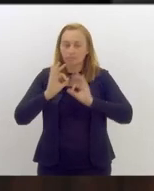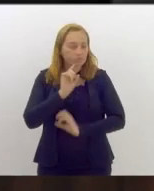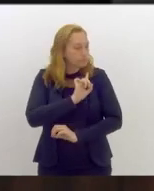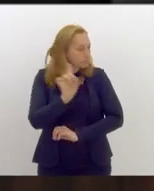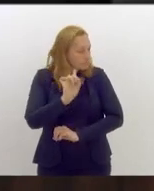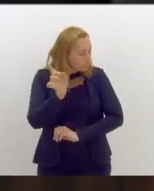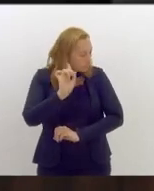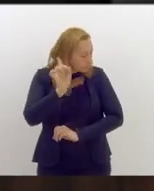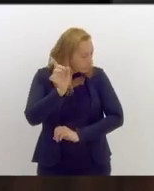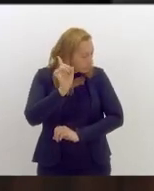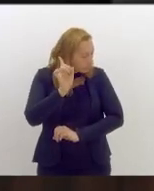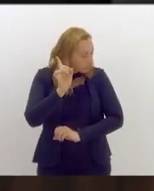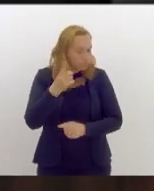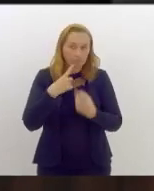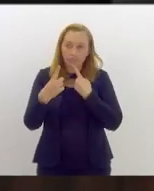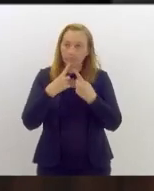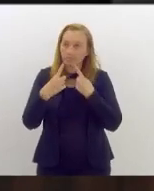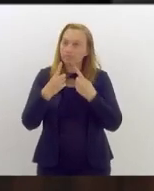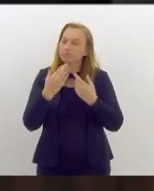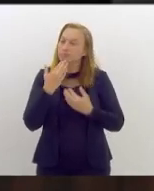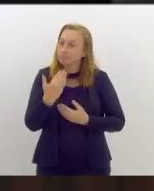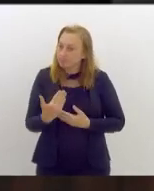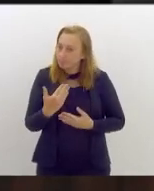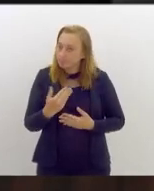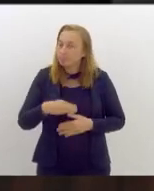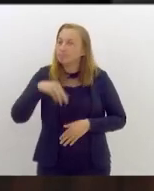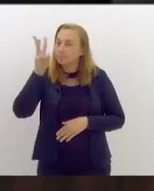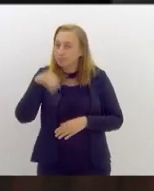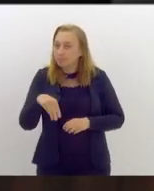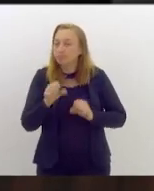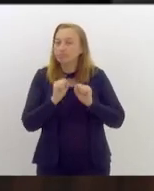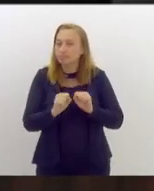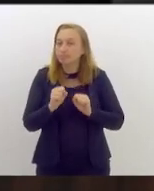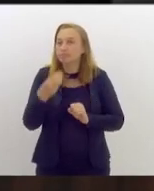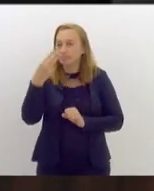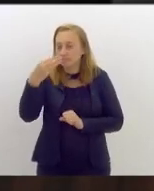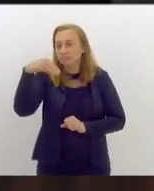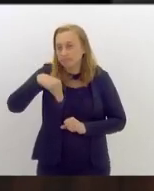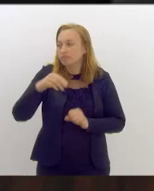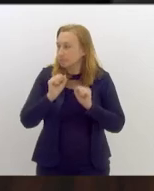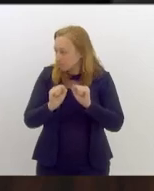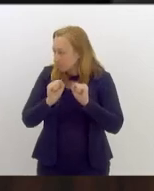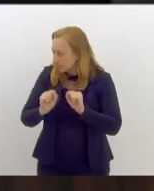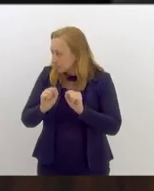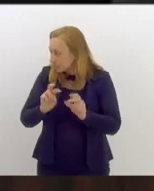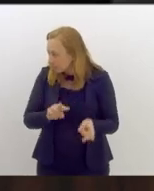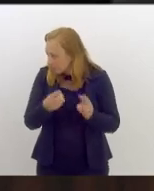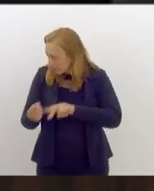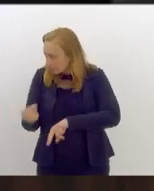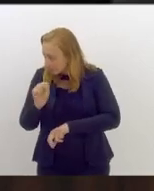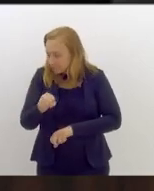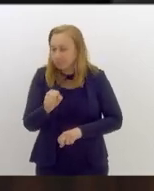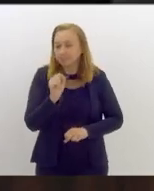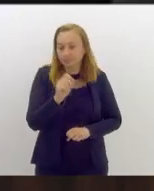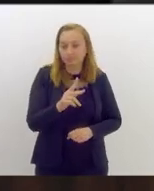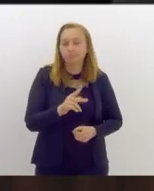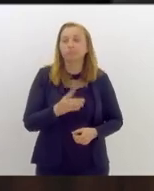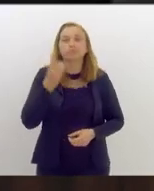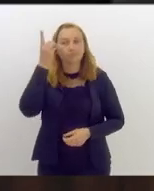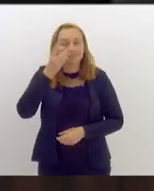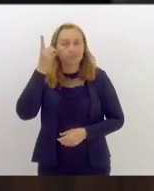é para discutir mesmo três minutos pode ser caminhar assim então tá